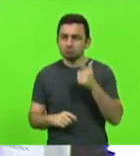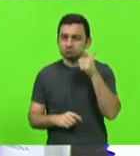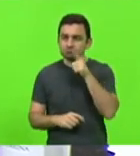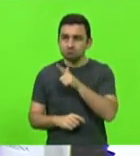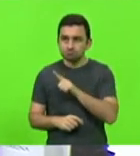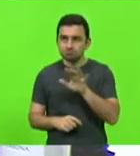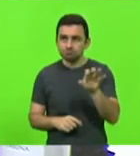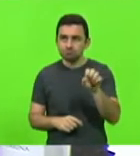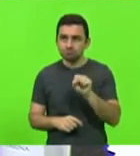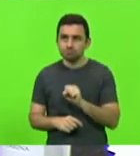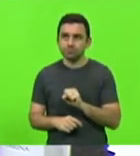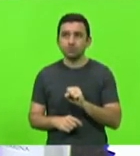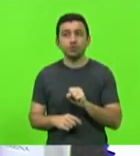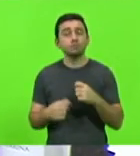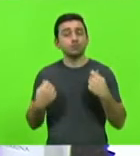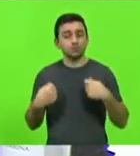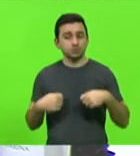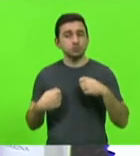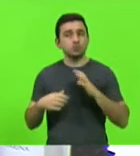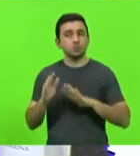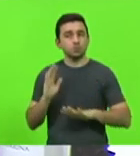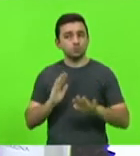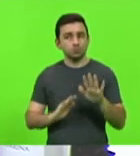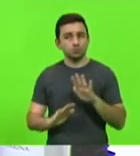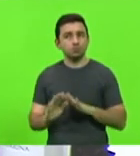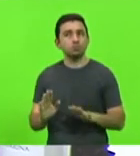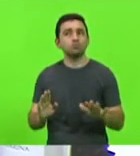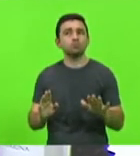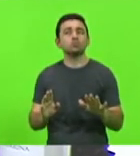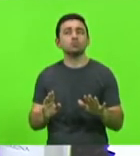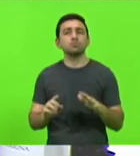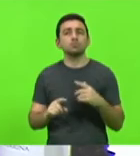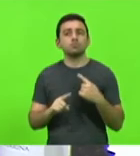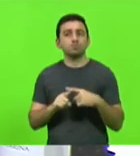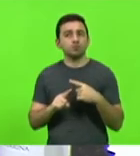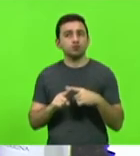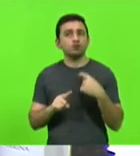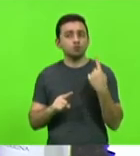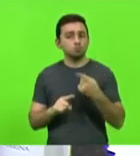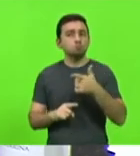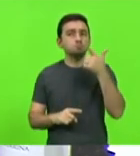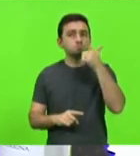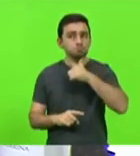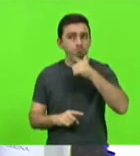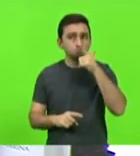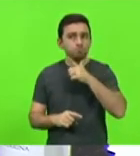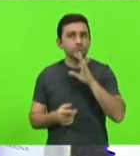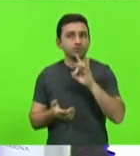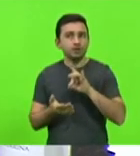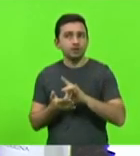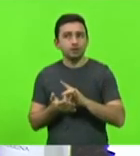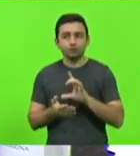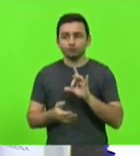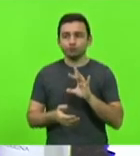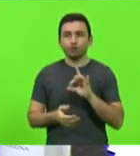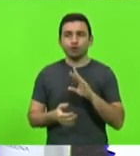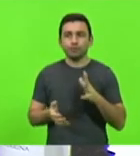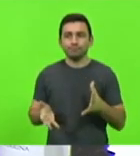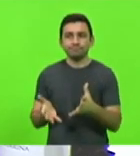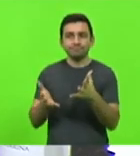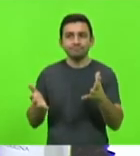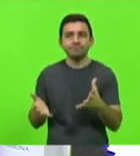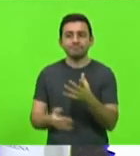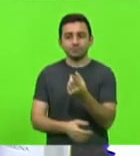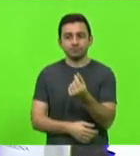beneficiados, mas é preciso ter cuidado, a cautela, para que tenhamos, de fato, não só a motivação financeira,